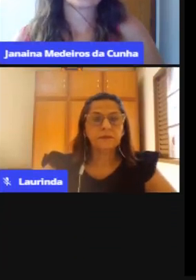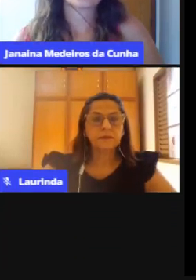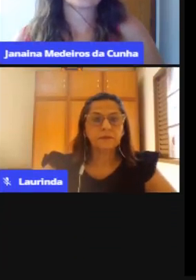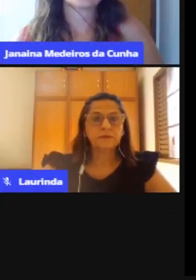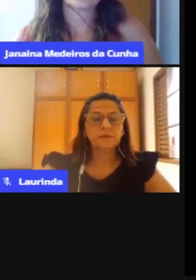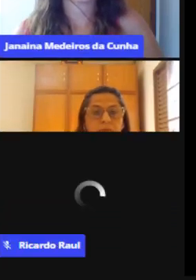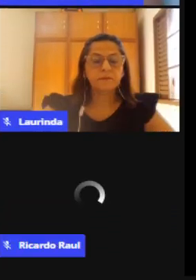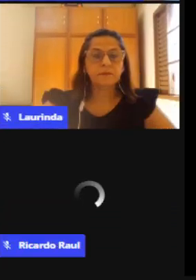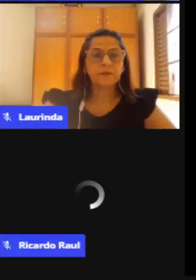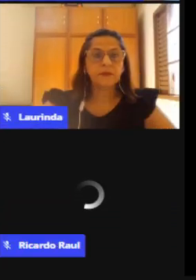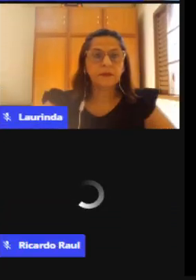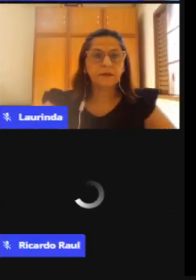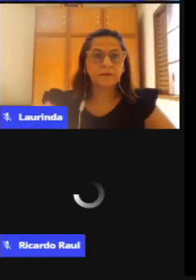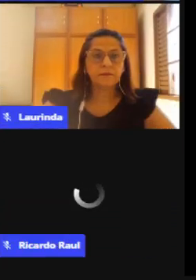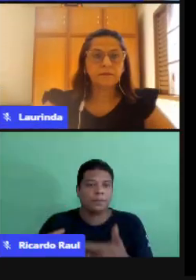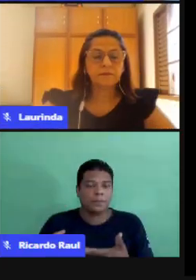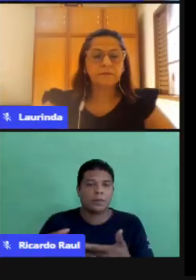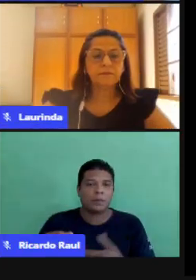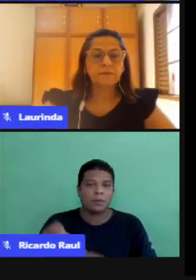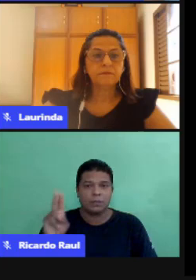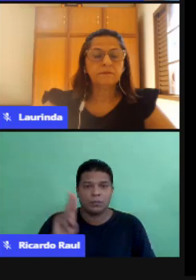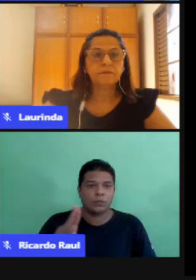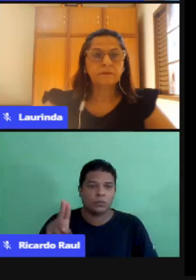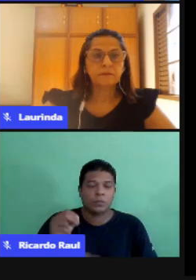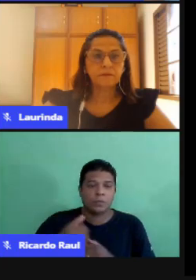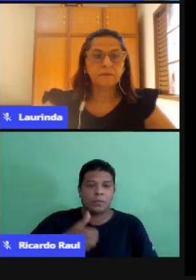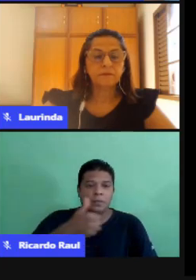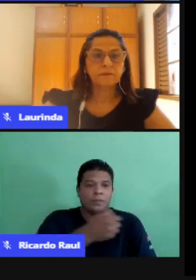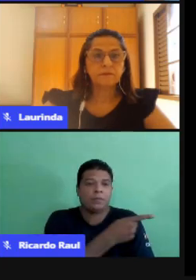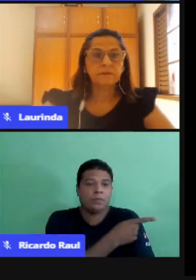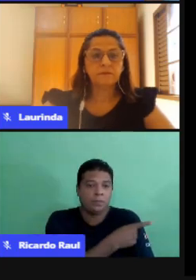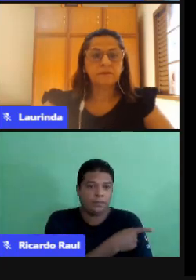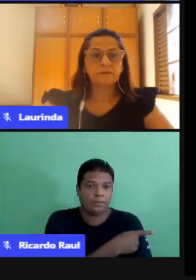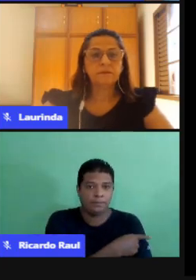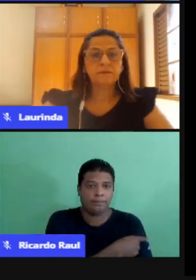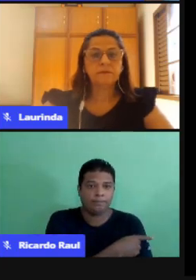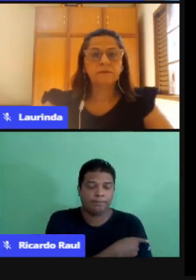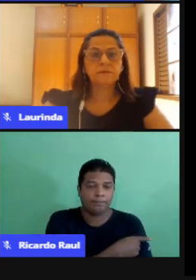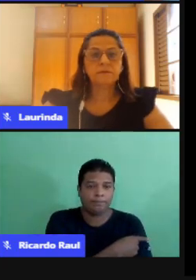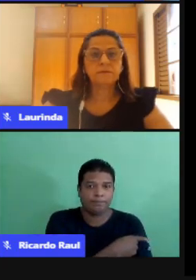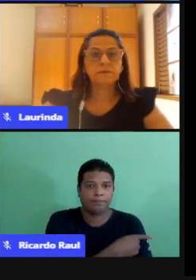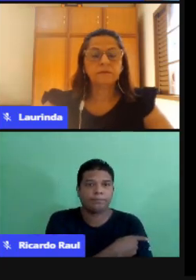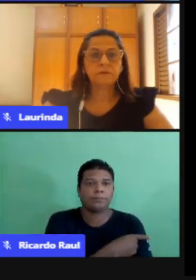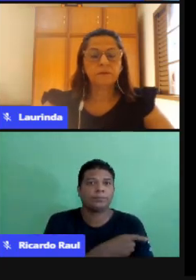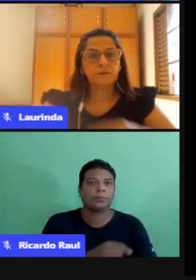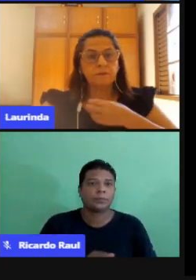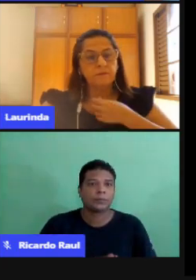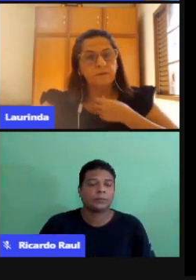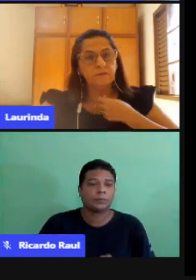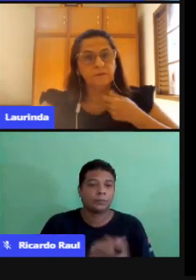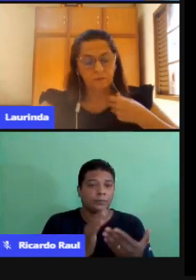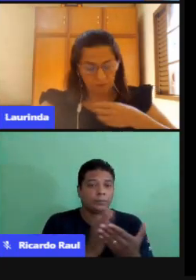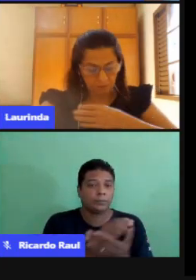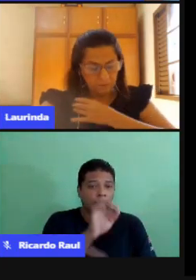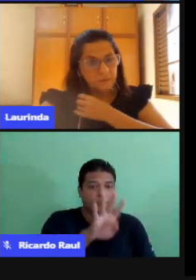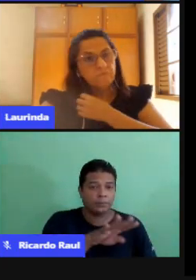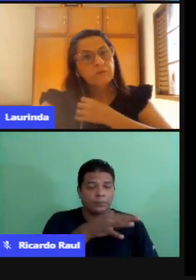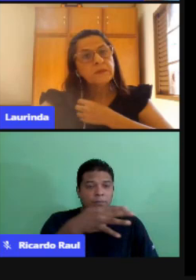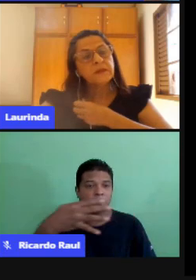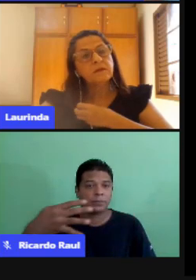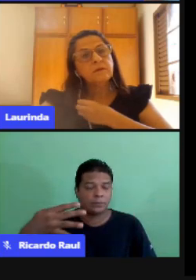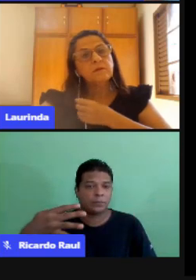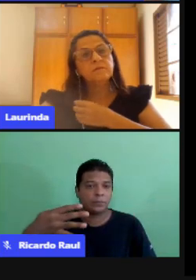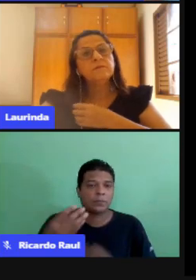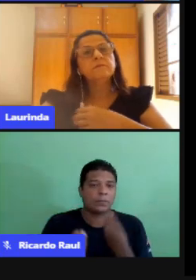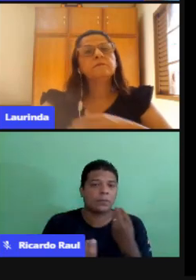nós utilizamos, principalmente no primeiro ano, que são os portfólios, as planilhas, e